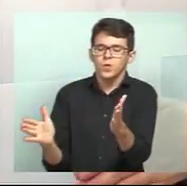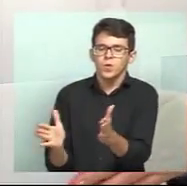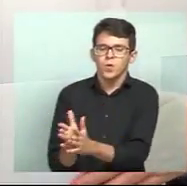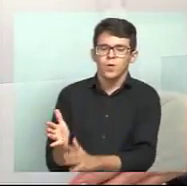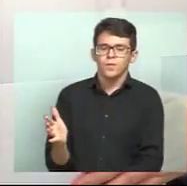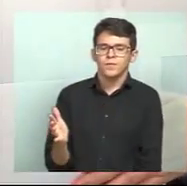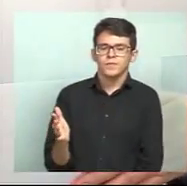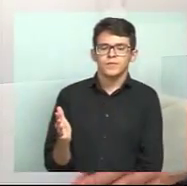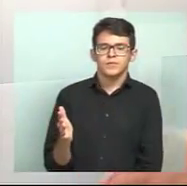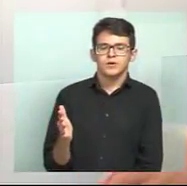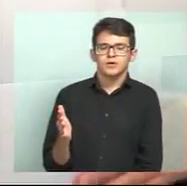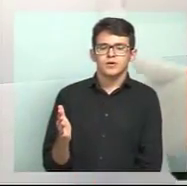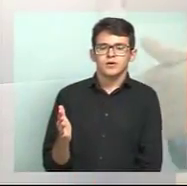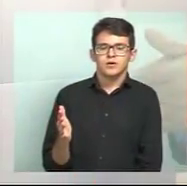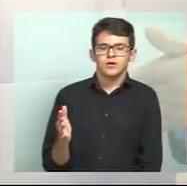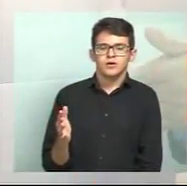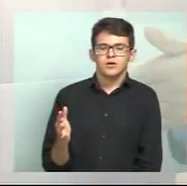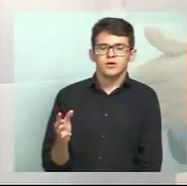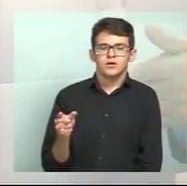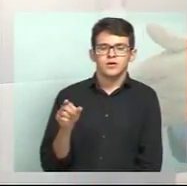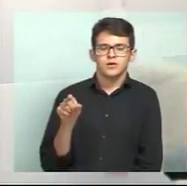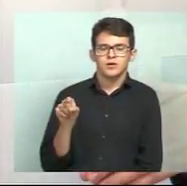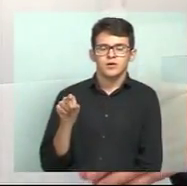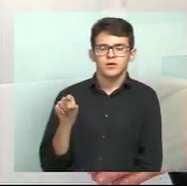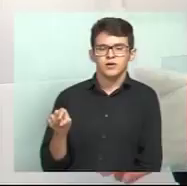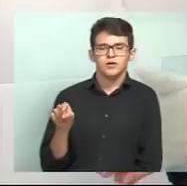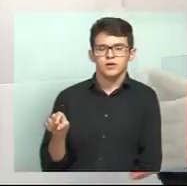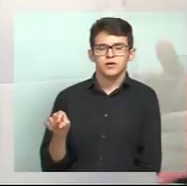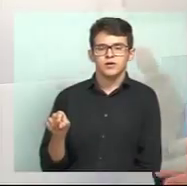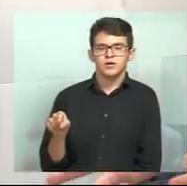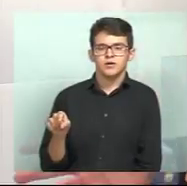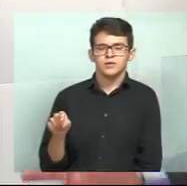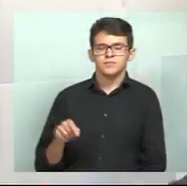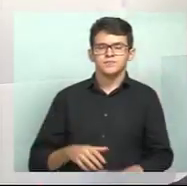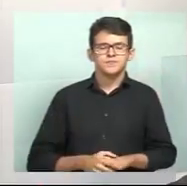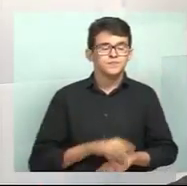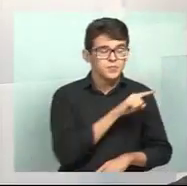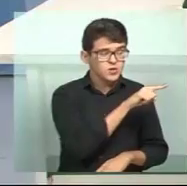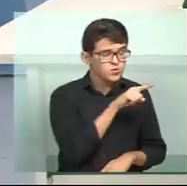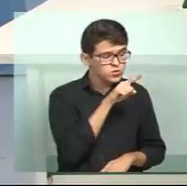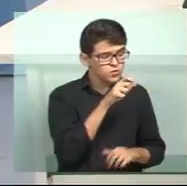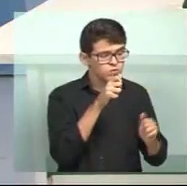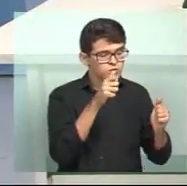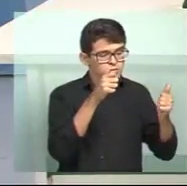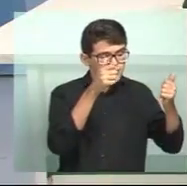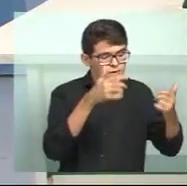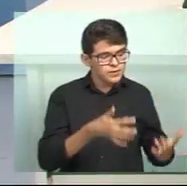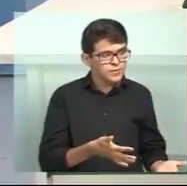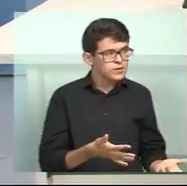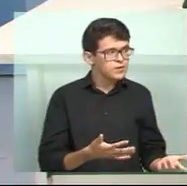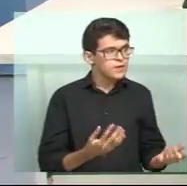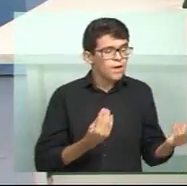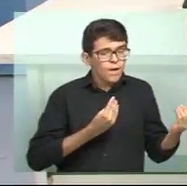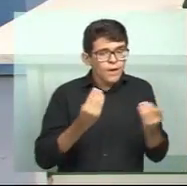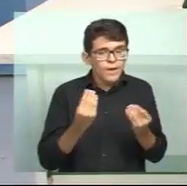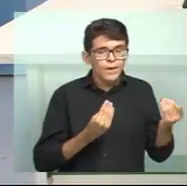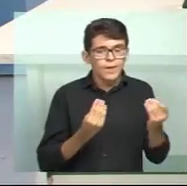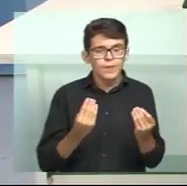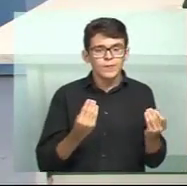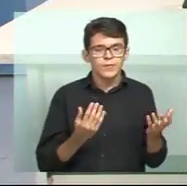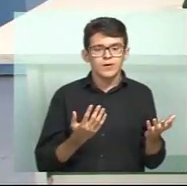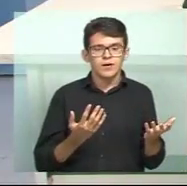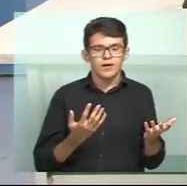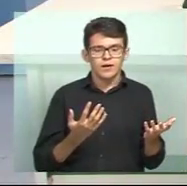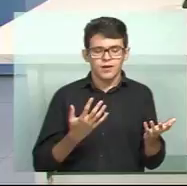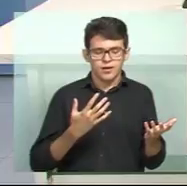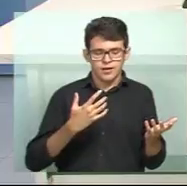2 salários mínimos, ela ainda tem uma aprovação Luiz, muito grande. Como é que tu me explica esse mantra aqui de que o Lula é